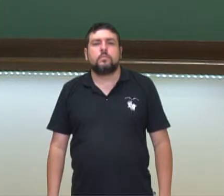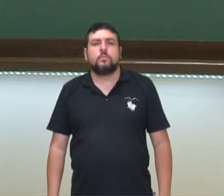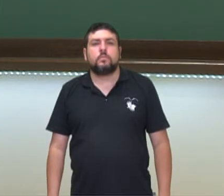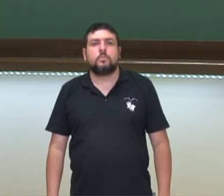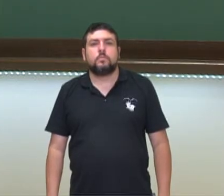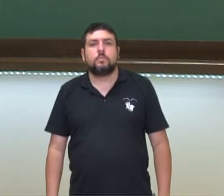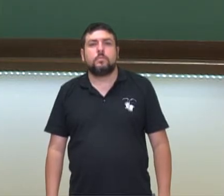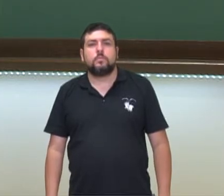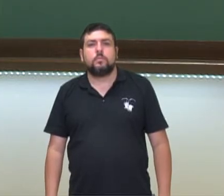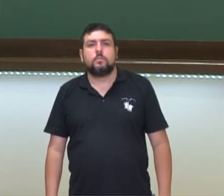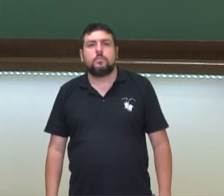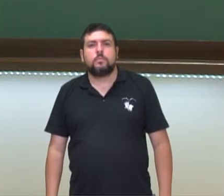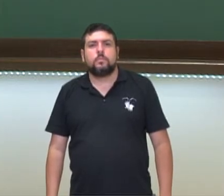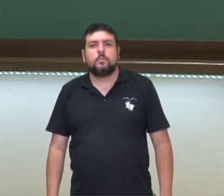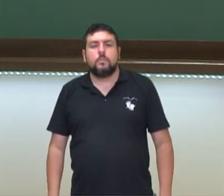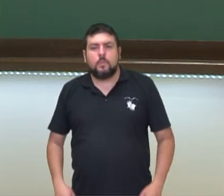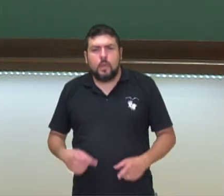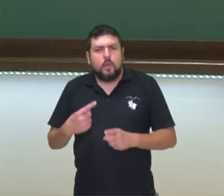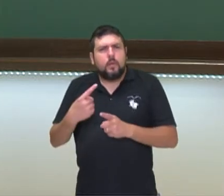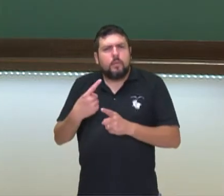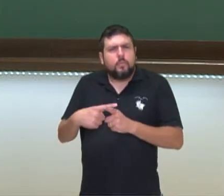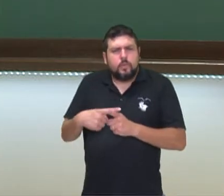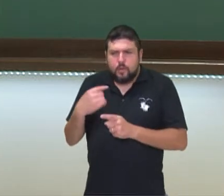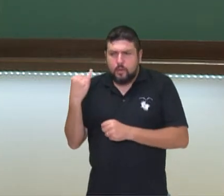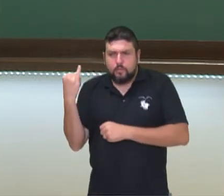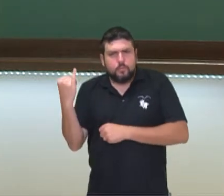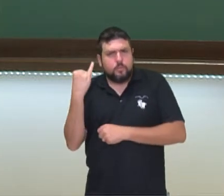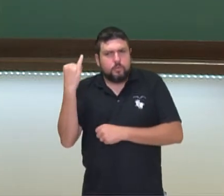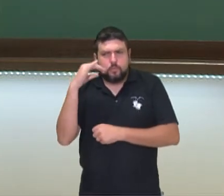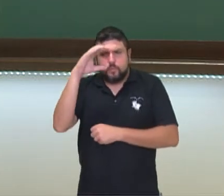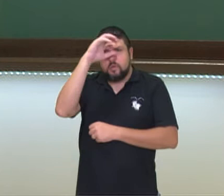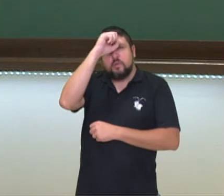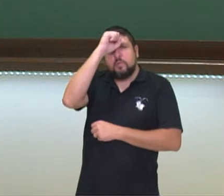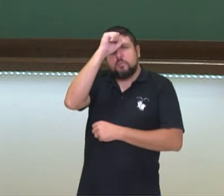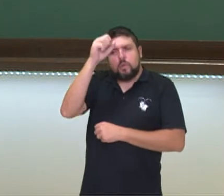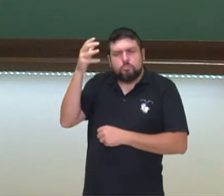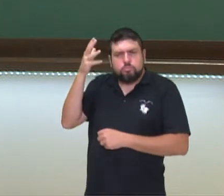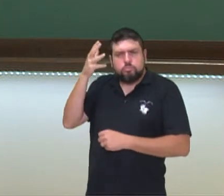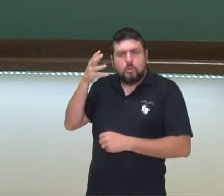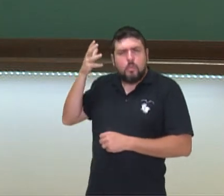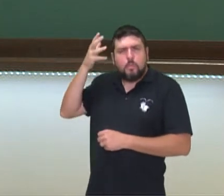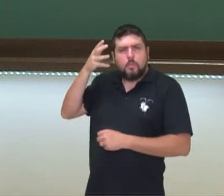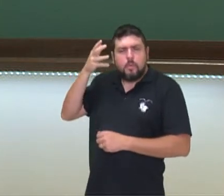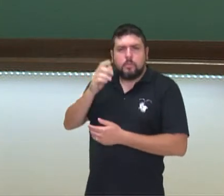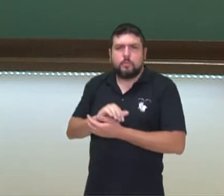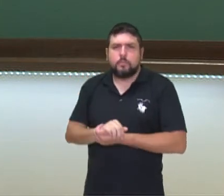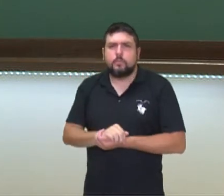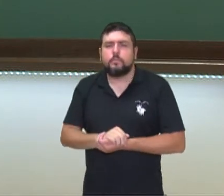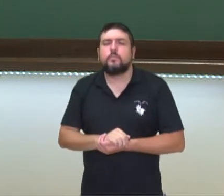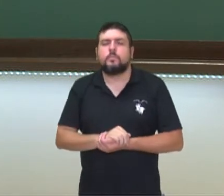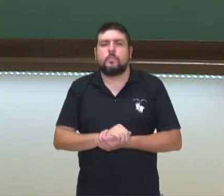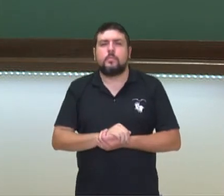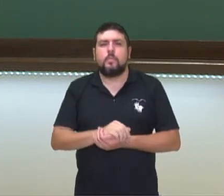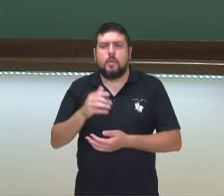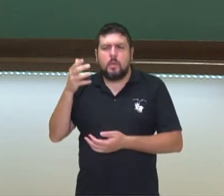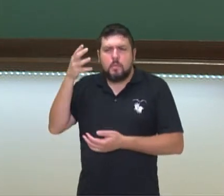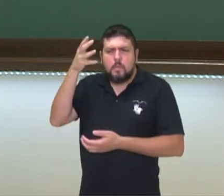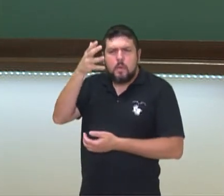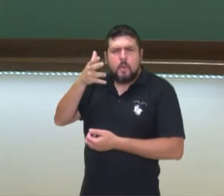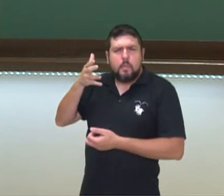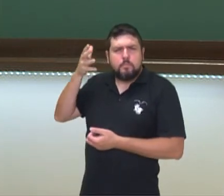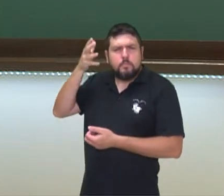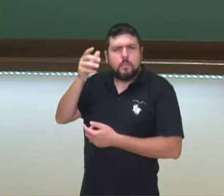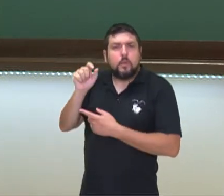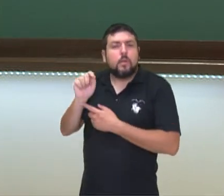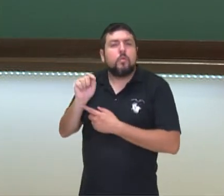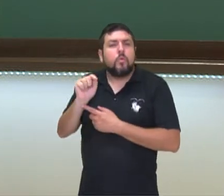Por que é tão importante aprendermos as técnicas de oratória? A oratória, em primeiro lugar, está relacionado